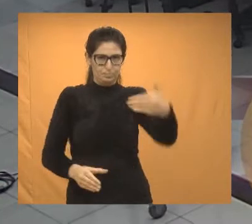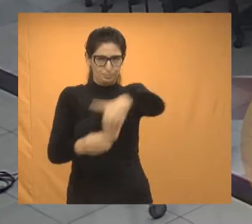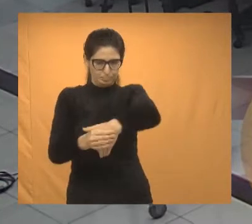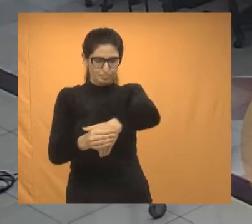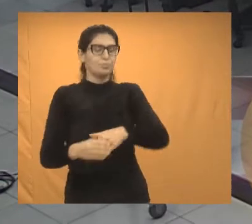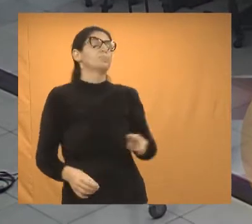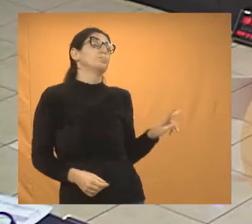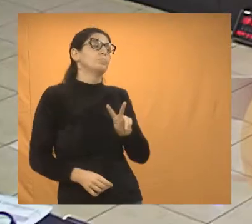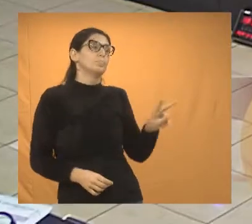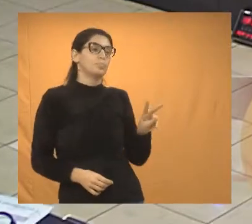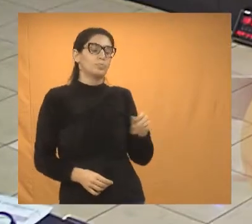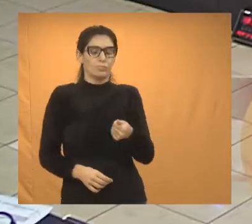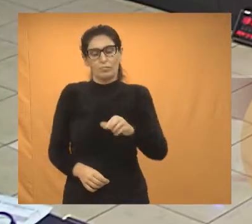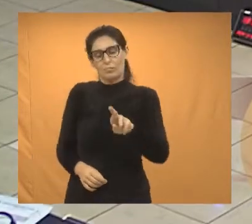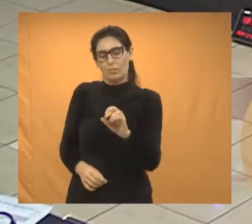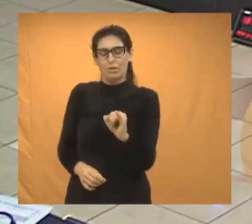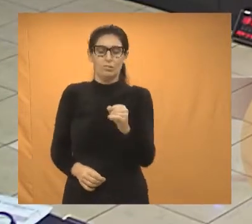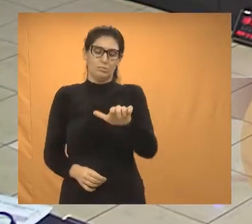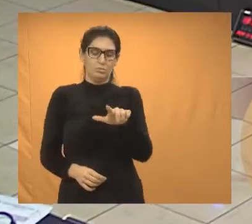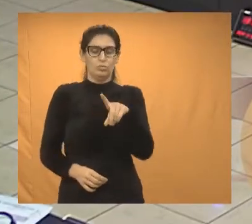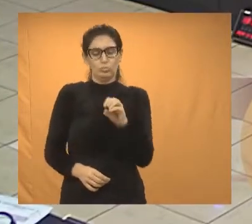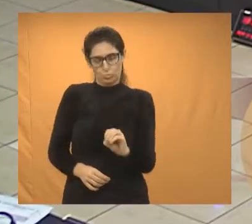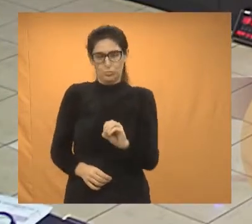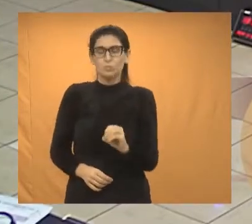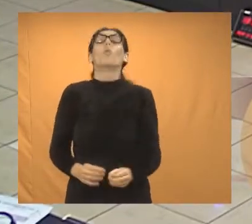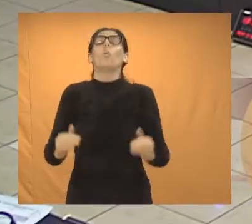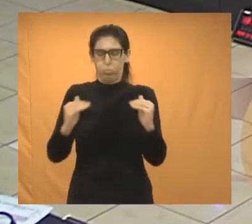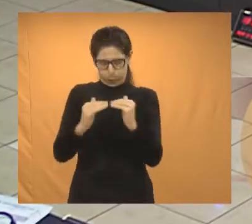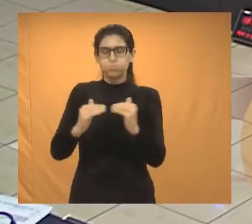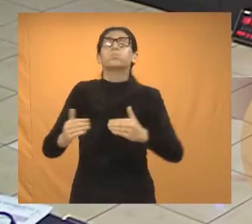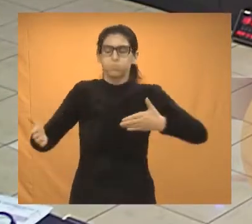Como vota o vereador Arildo Batista? Favorável.